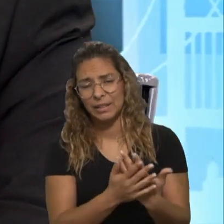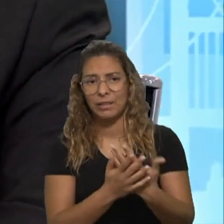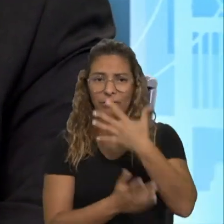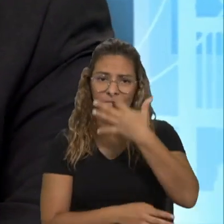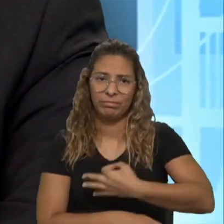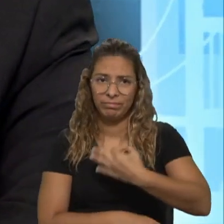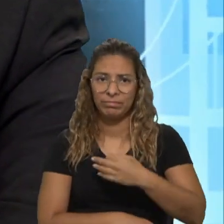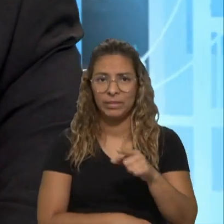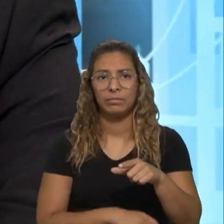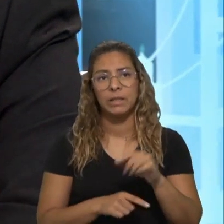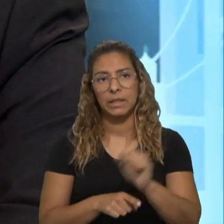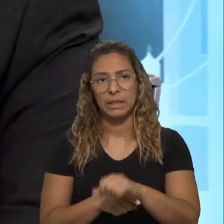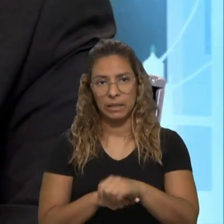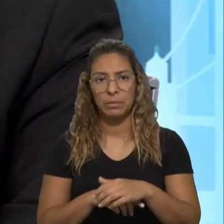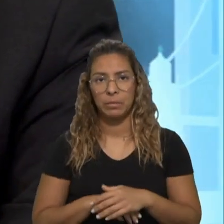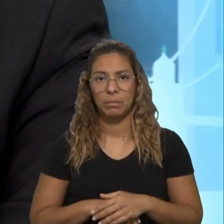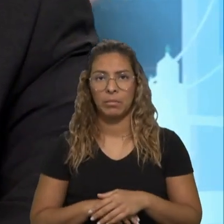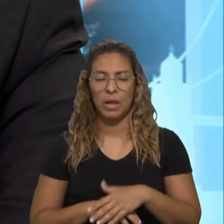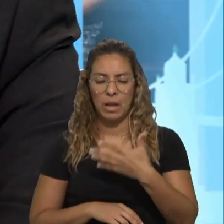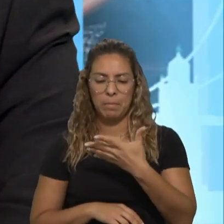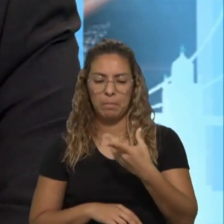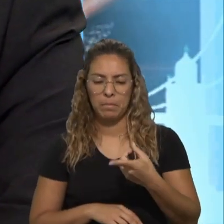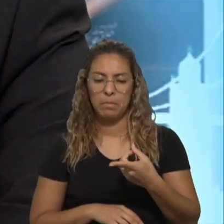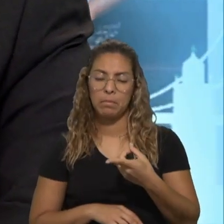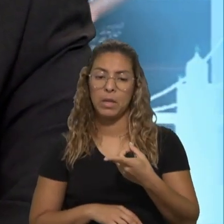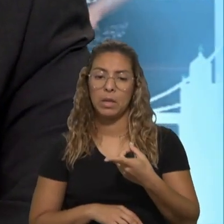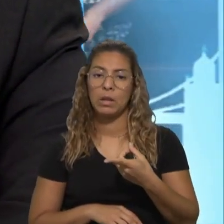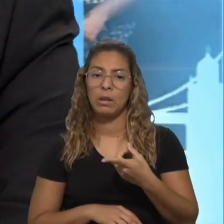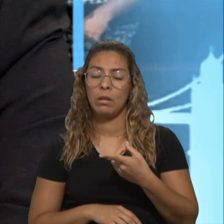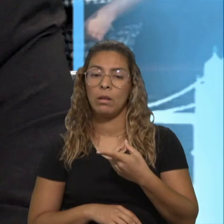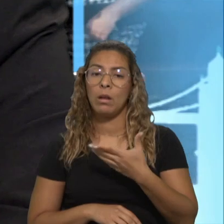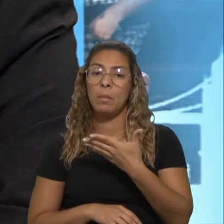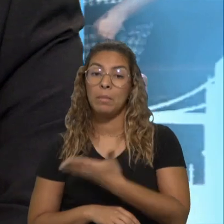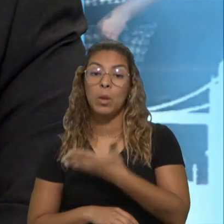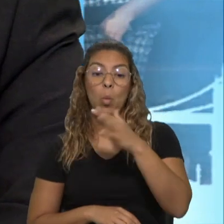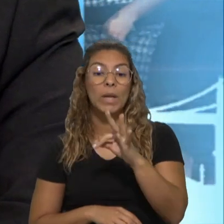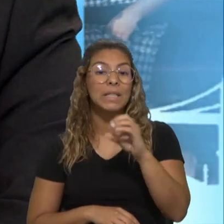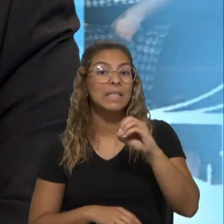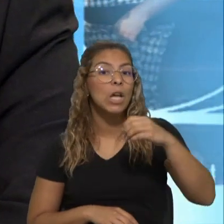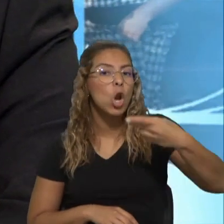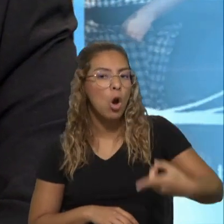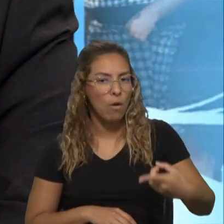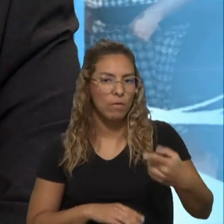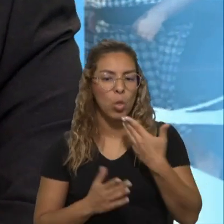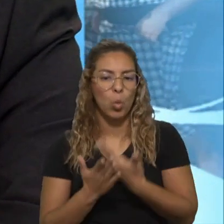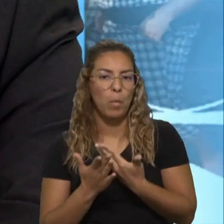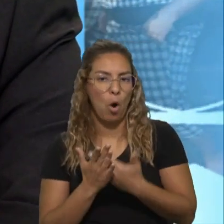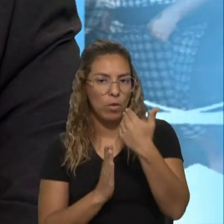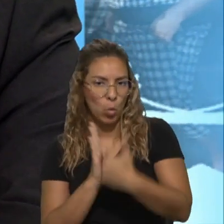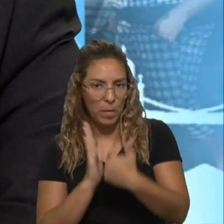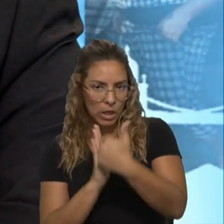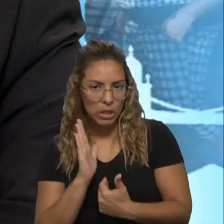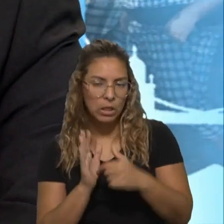vem desde 1409, salvo erro. Pelo menos temos documentação desde essa altura. Em Oeiras, o